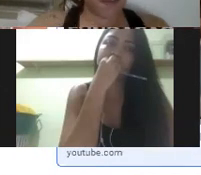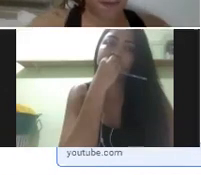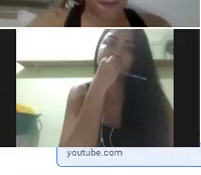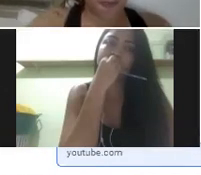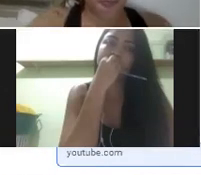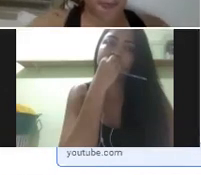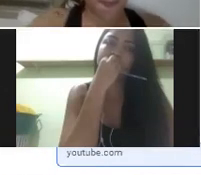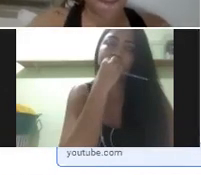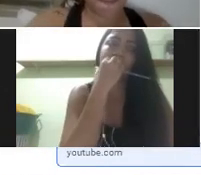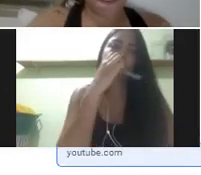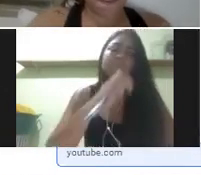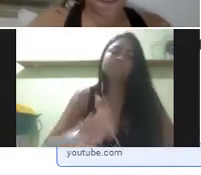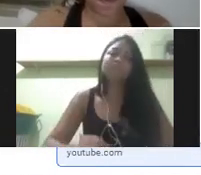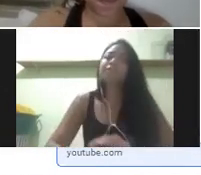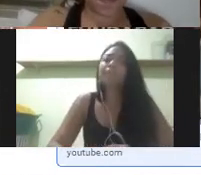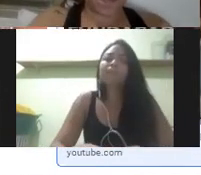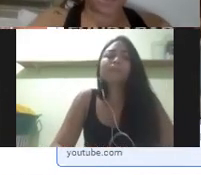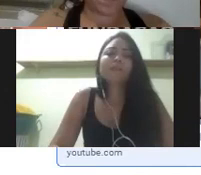arranque.